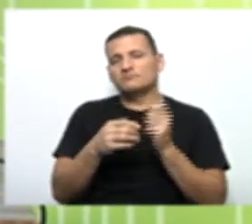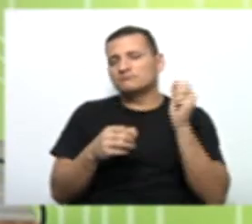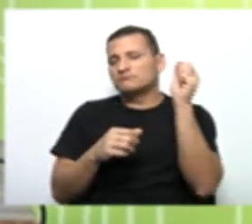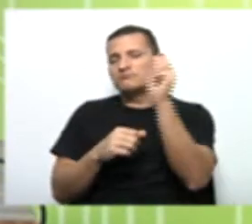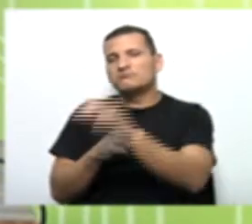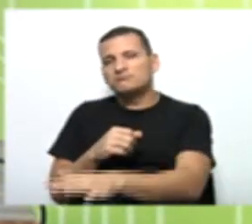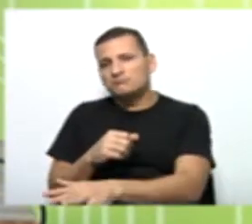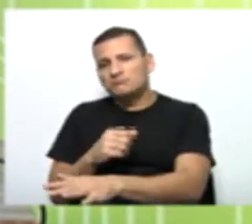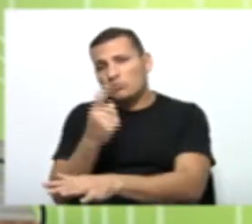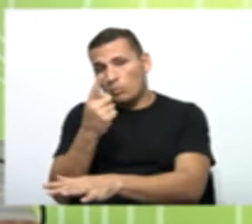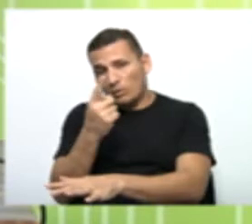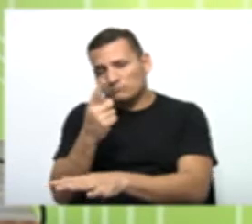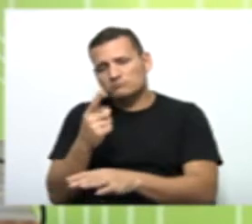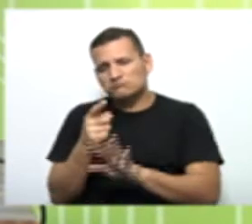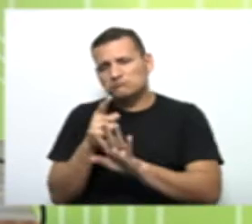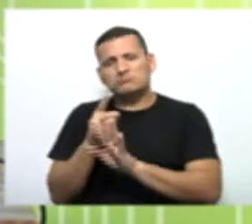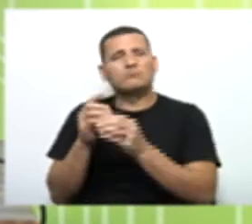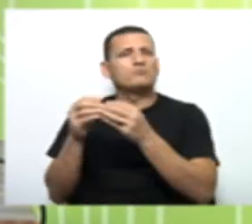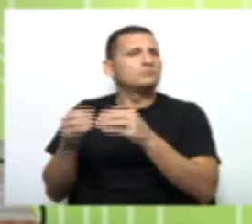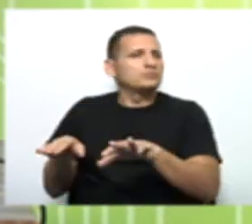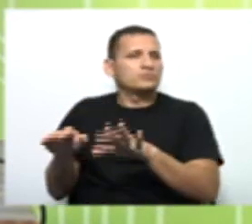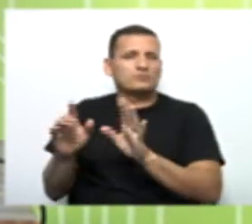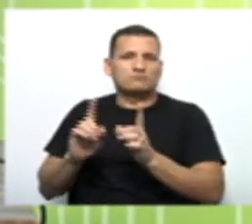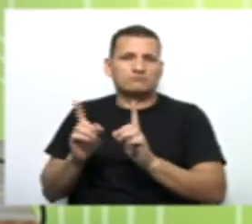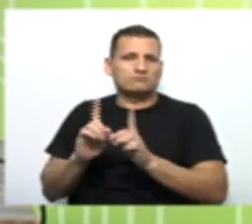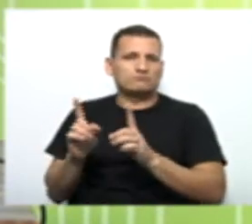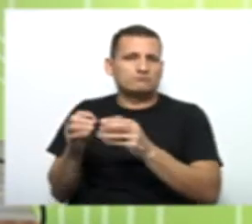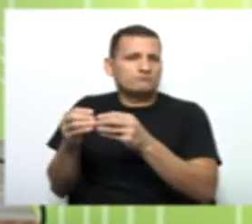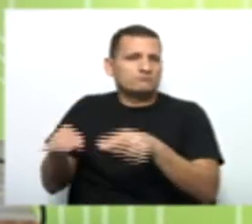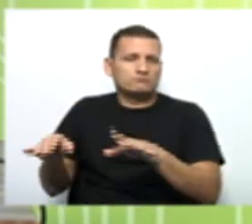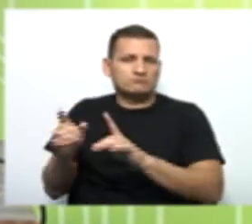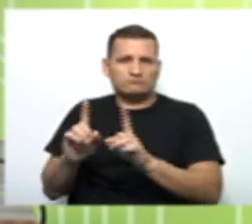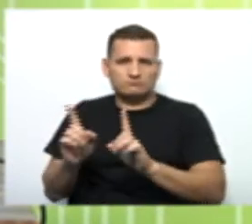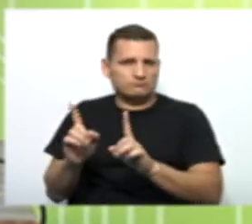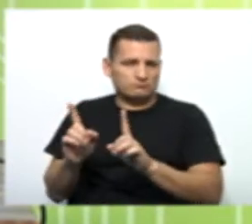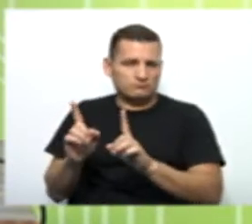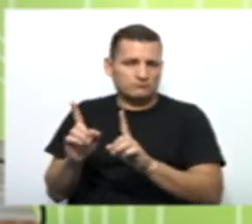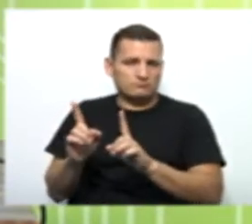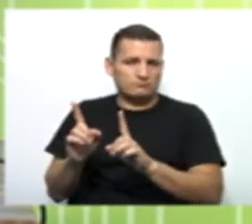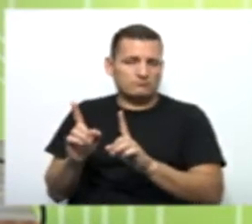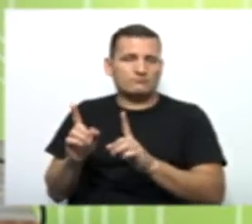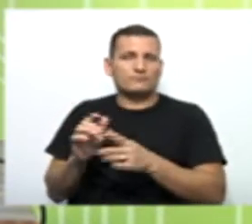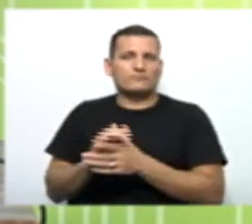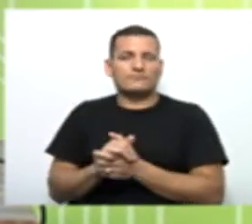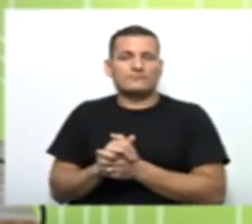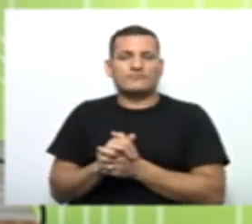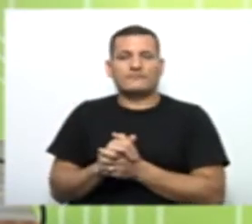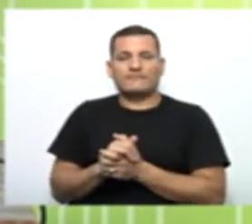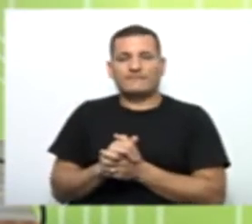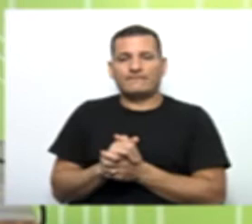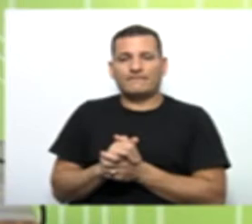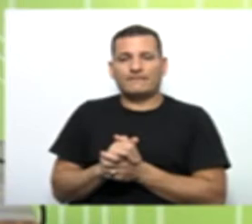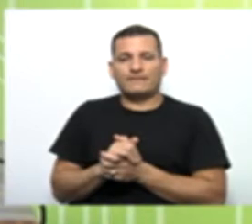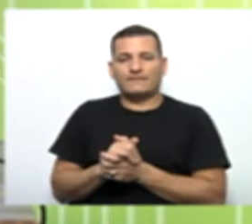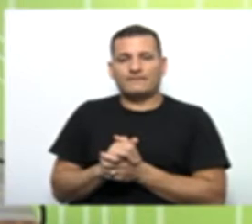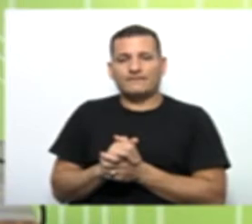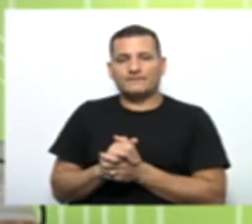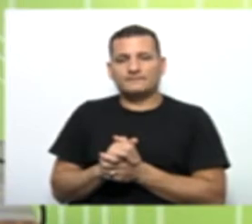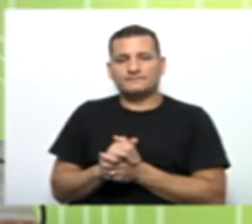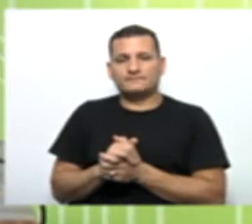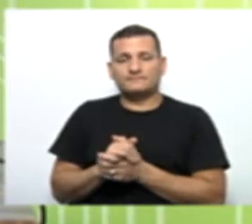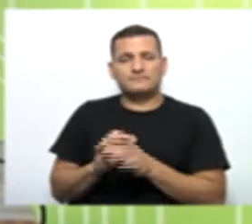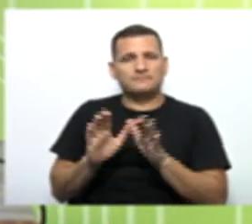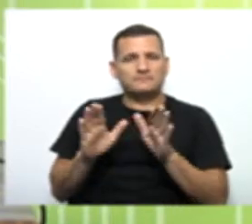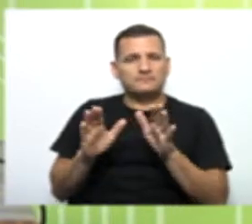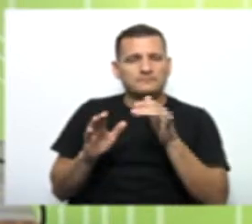vai causar uma degradação ambiental grande. Não vai ter um impacto ambiental naquele local. Mas